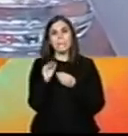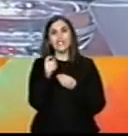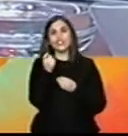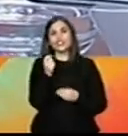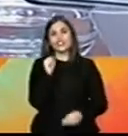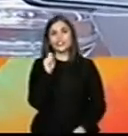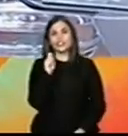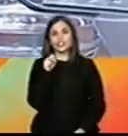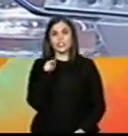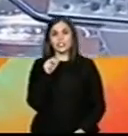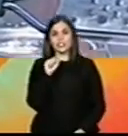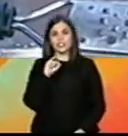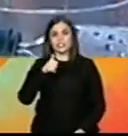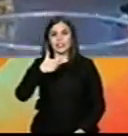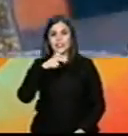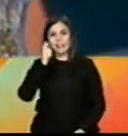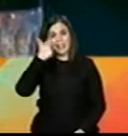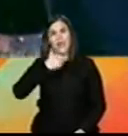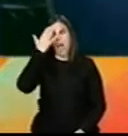acho.